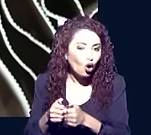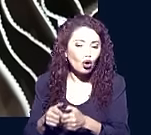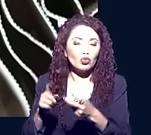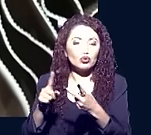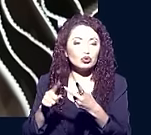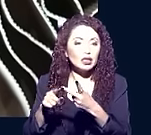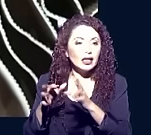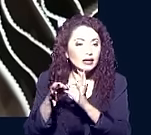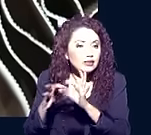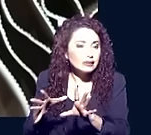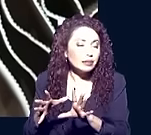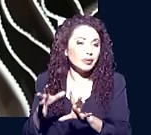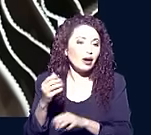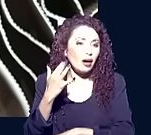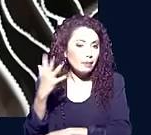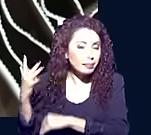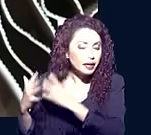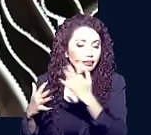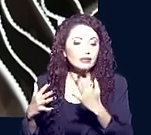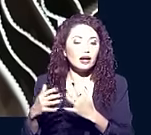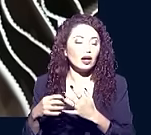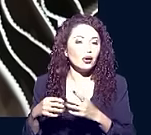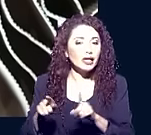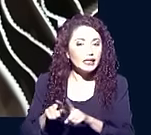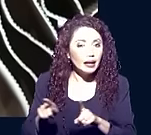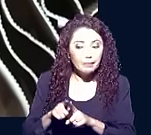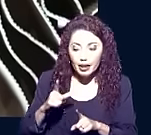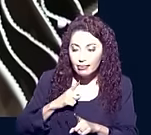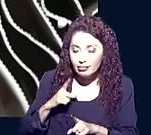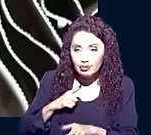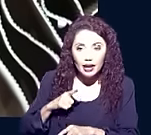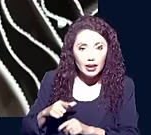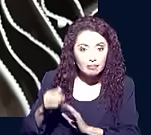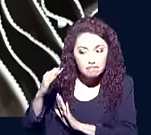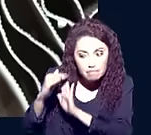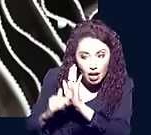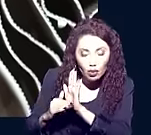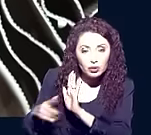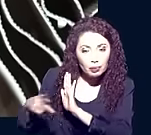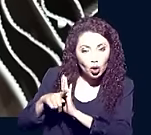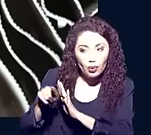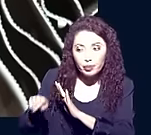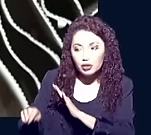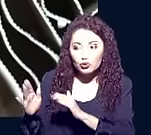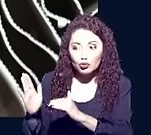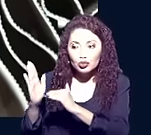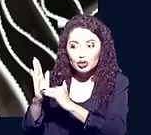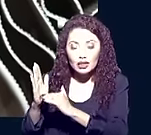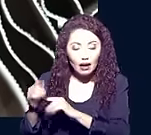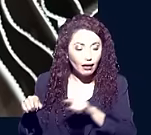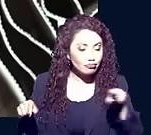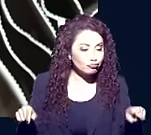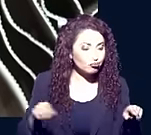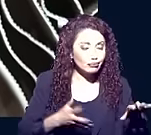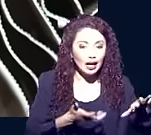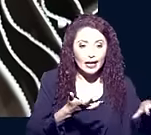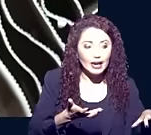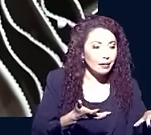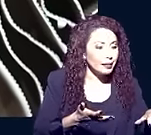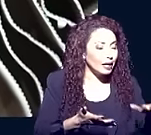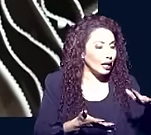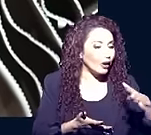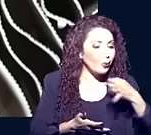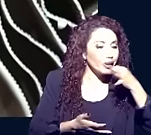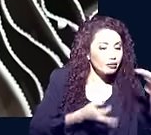Eh e tem algumas pautas do Senado que não há consenso na Câmara o que Eu Louvo e soube aqui que foi